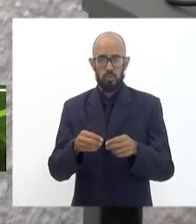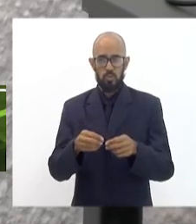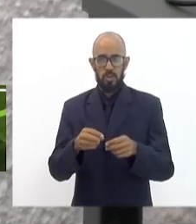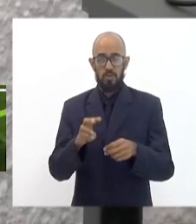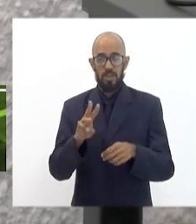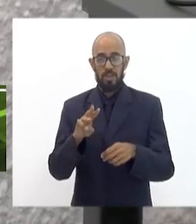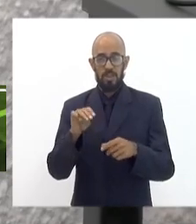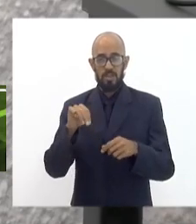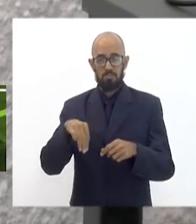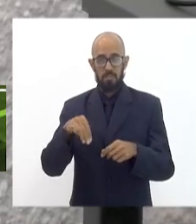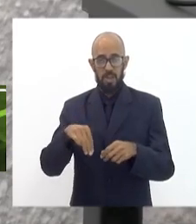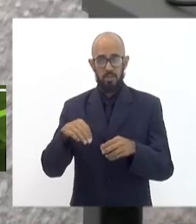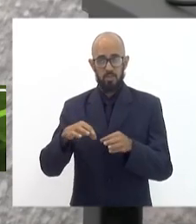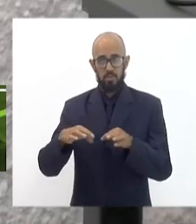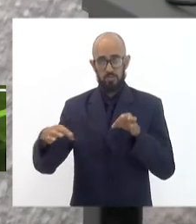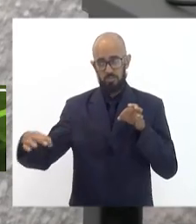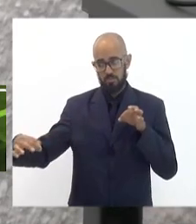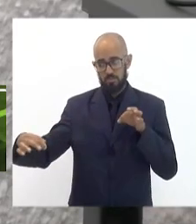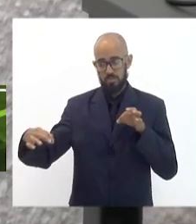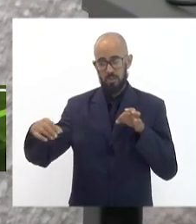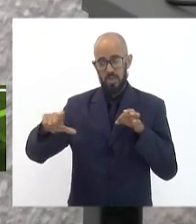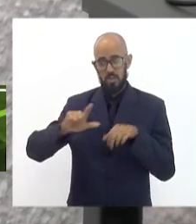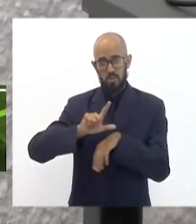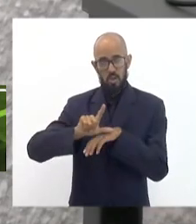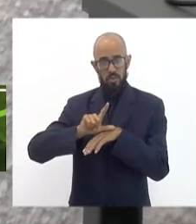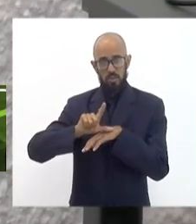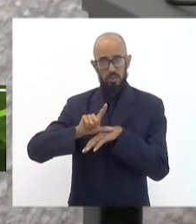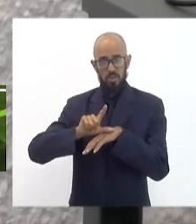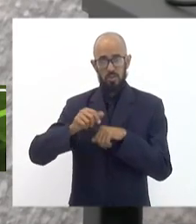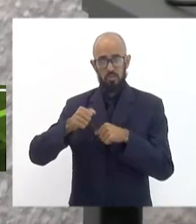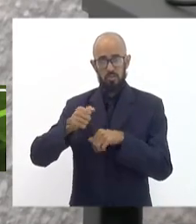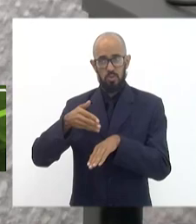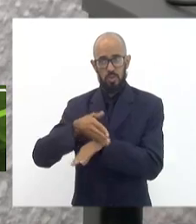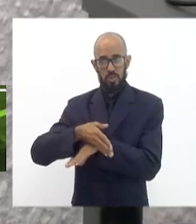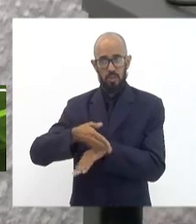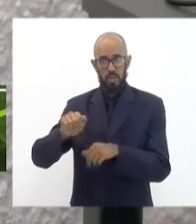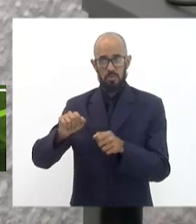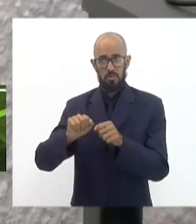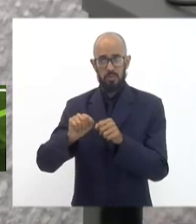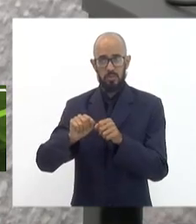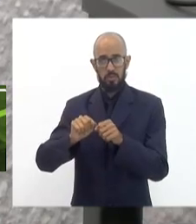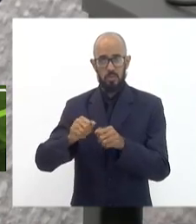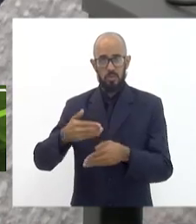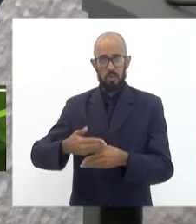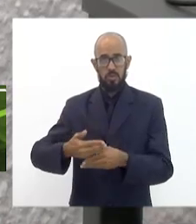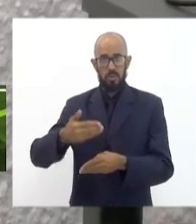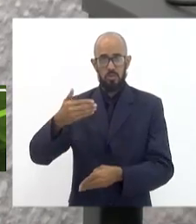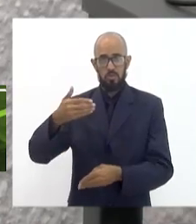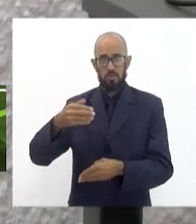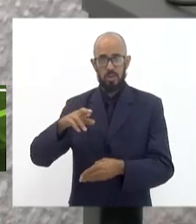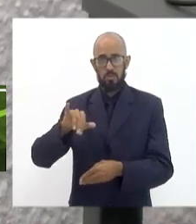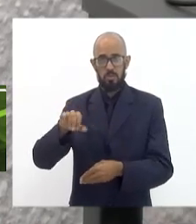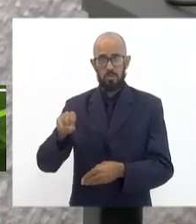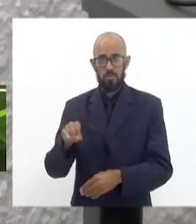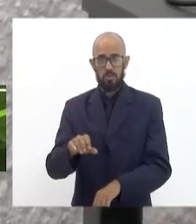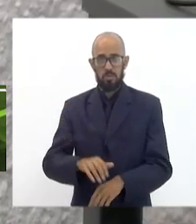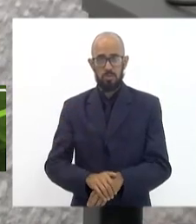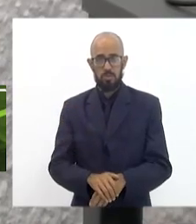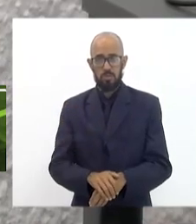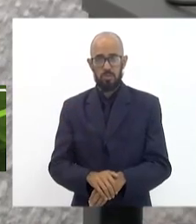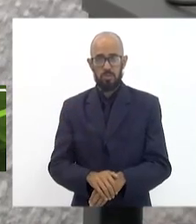lojas então nós tivemos que entrar com a intervenção emergencial para fazer um muro dentro do Rio é só vai tá sendo tocada